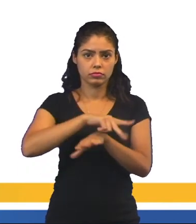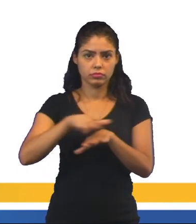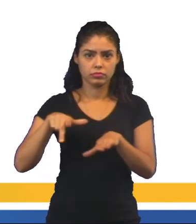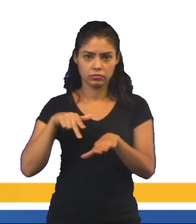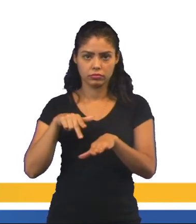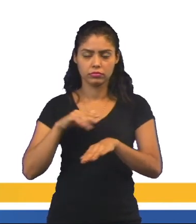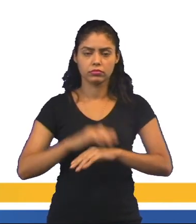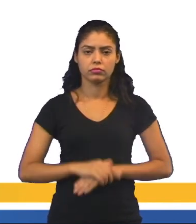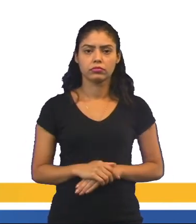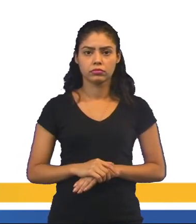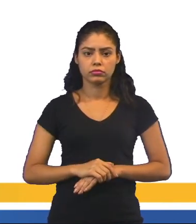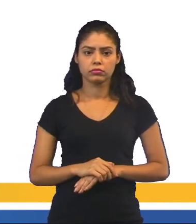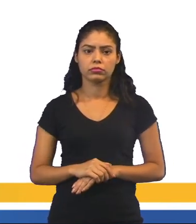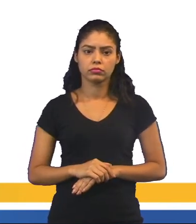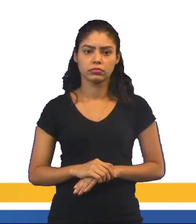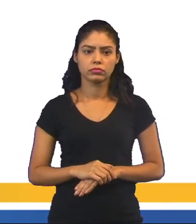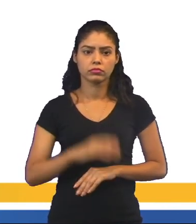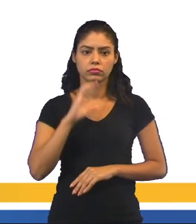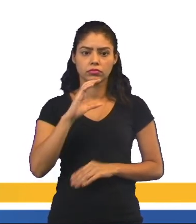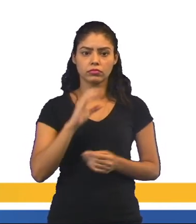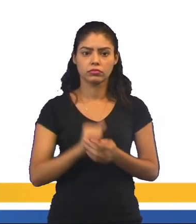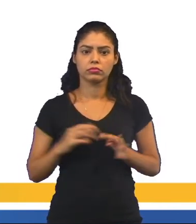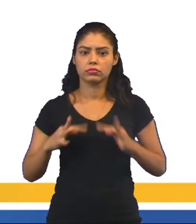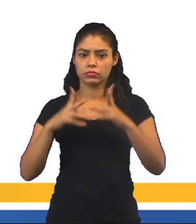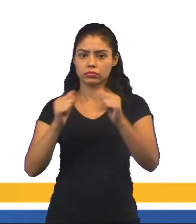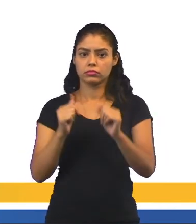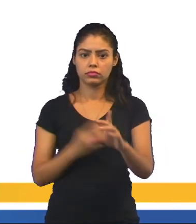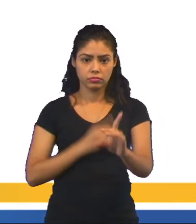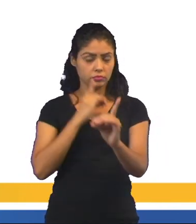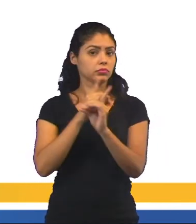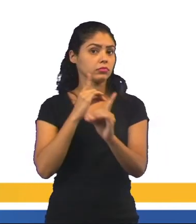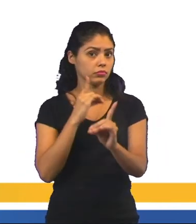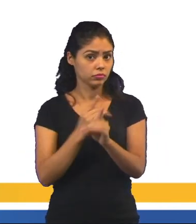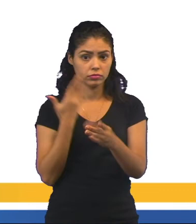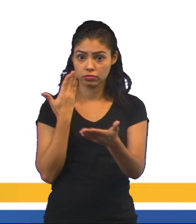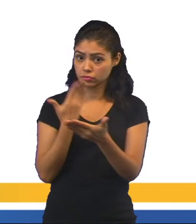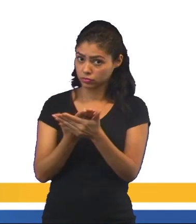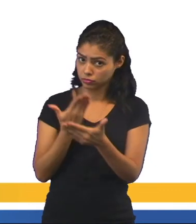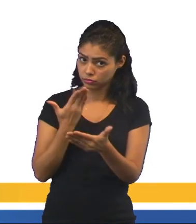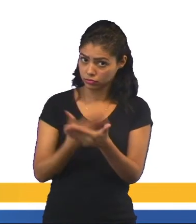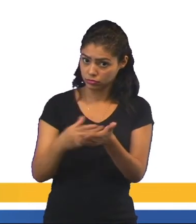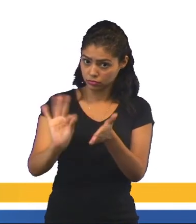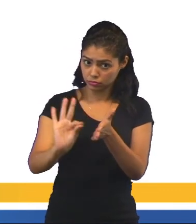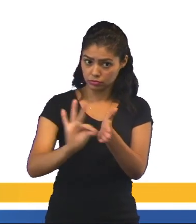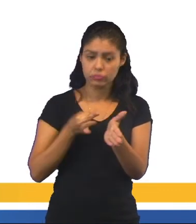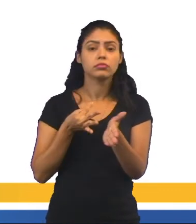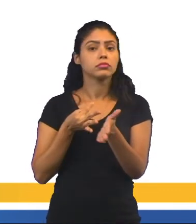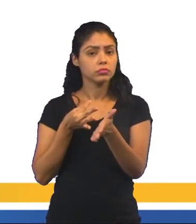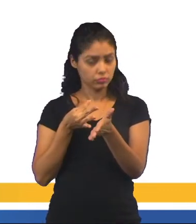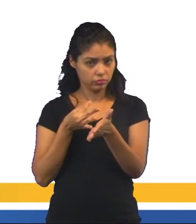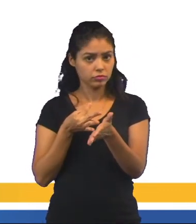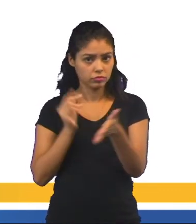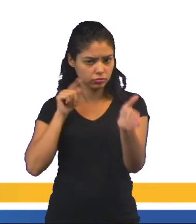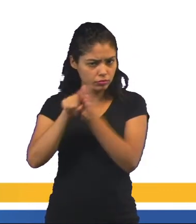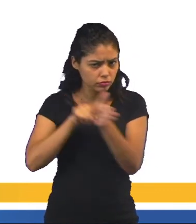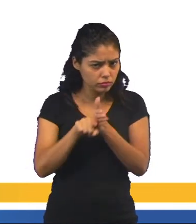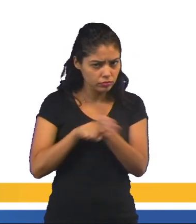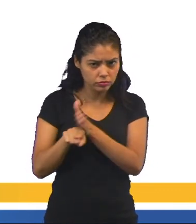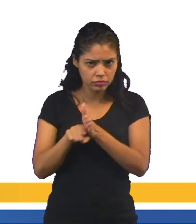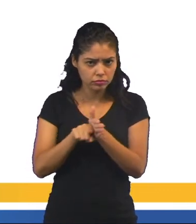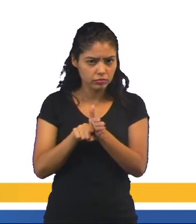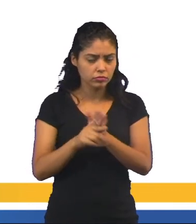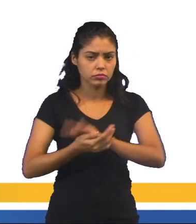em diversidade. Letra C. Nem todas foram encontradas, estudadas e catalogadas